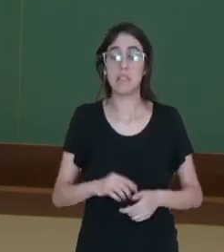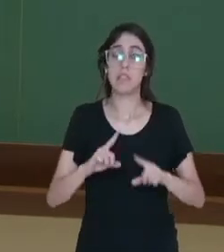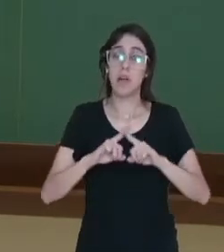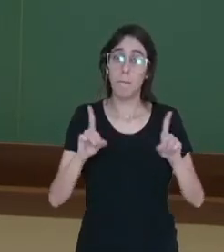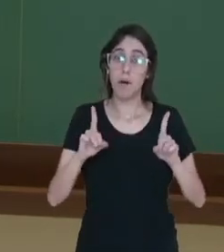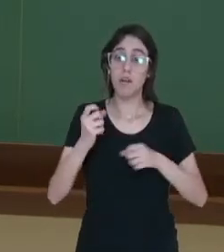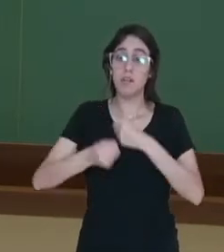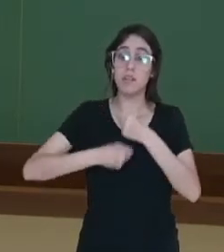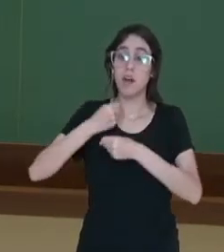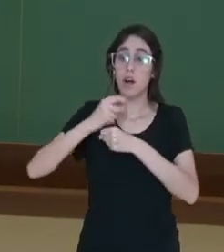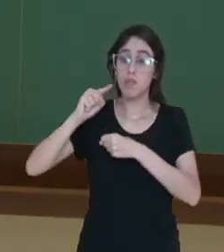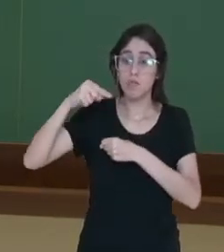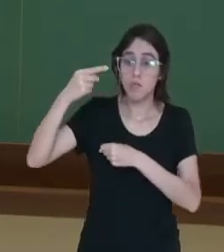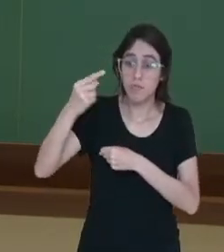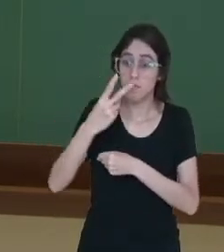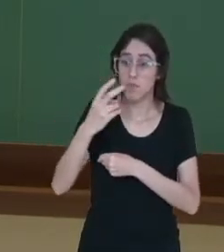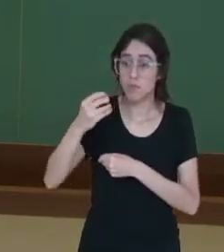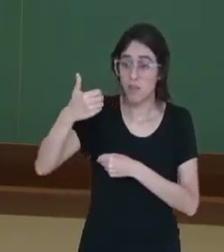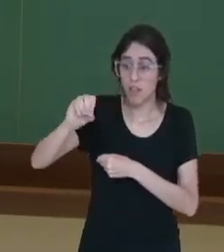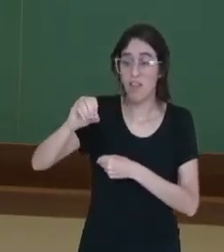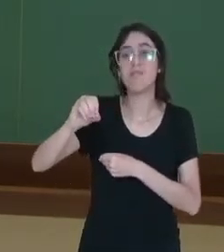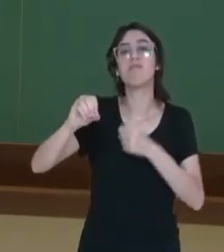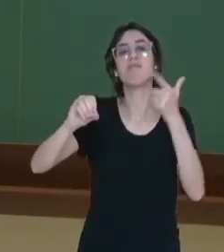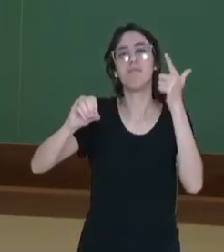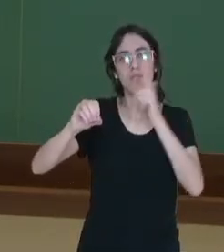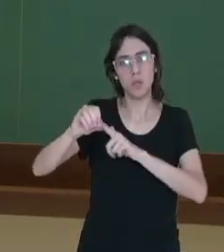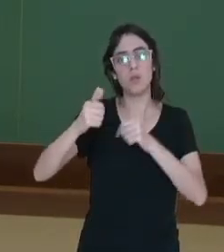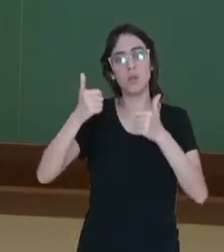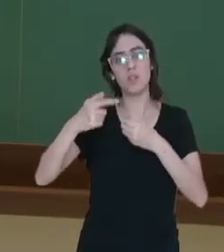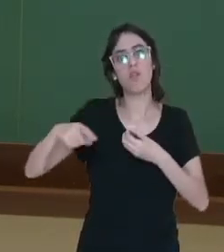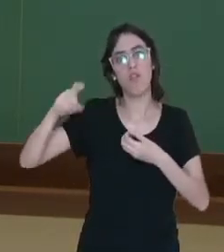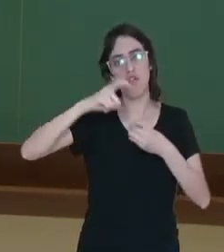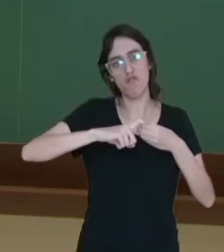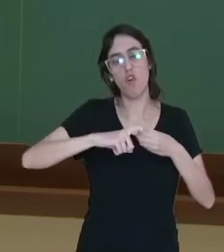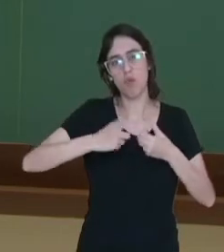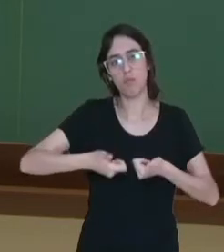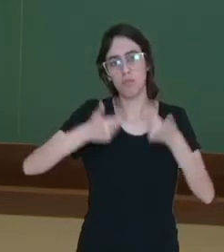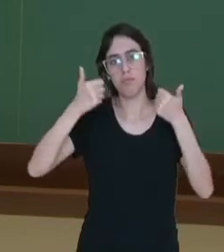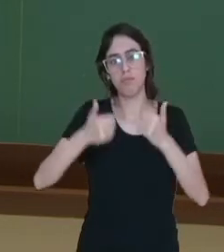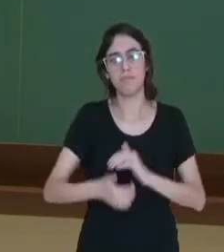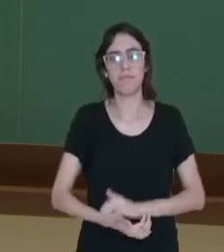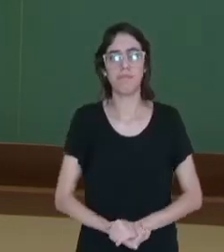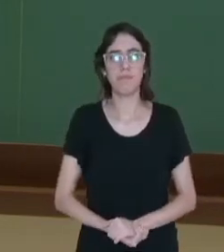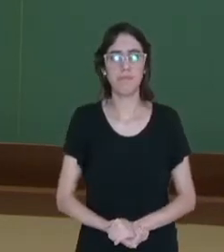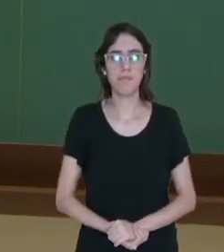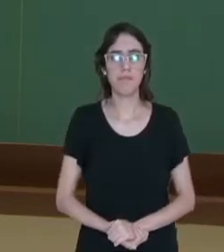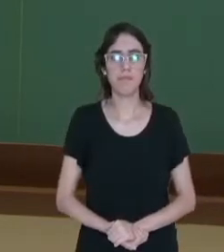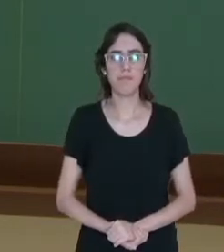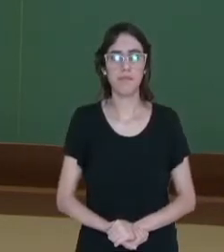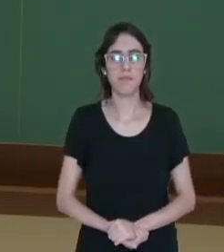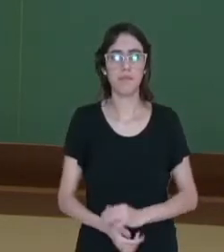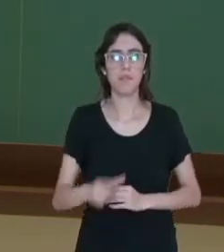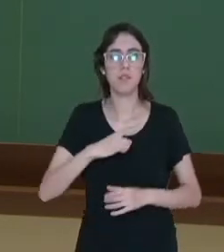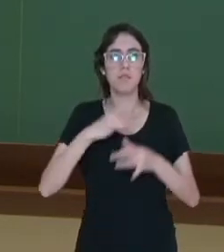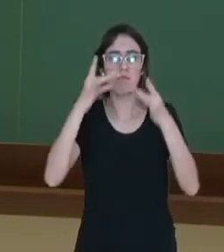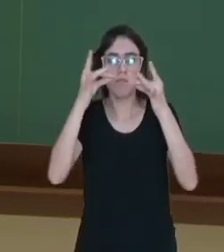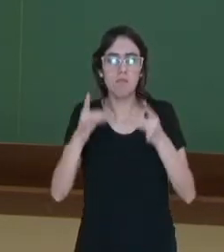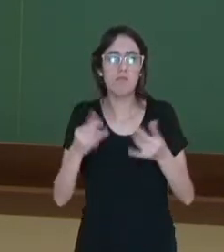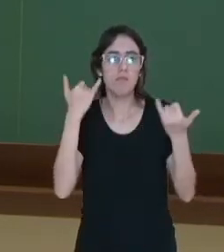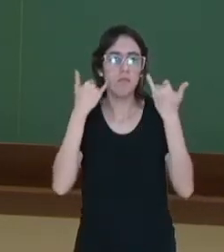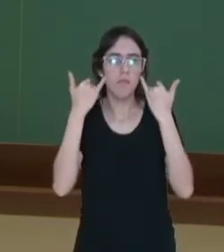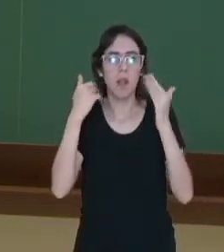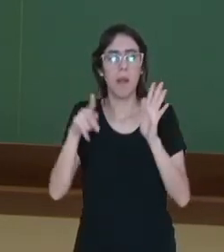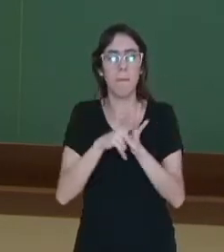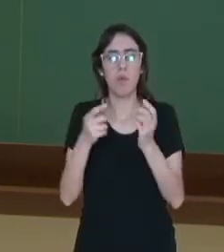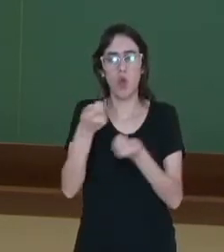ano seguinte, 2010, já recuperou o prejuízo do ano anterior. Ainda, aspectos econômicos